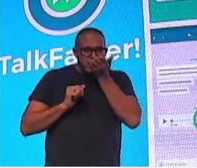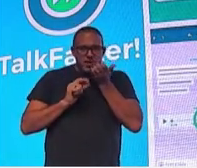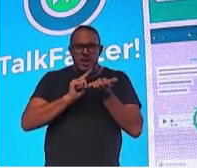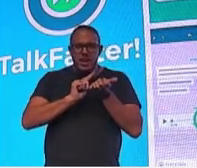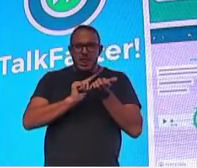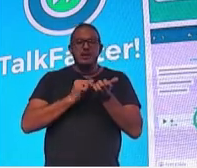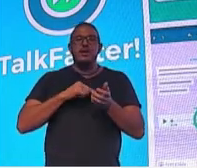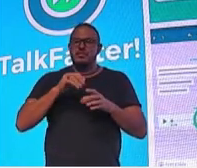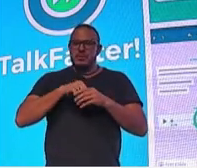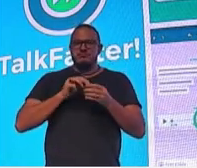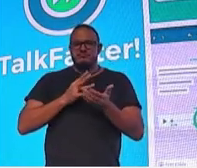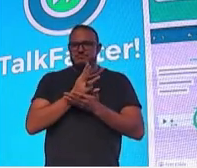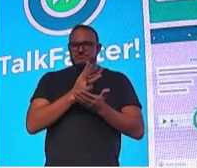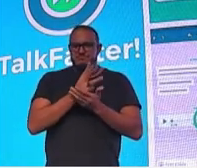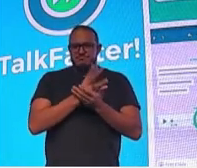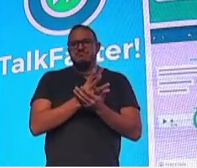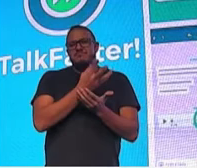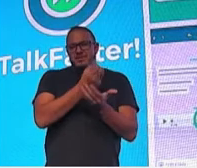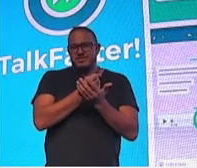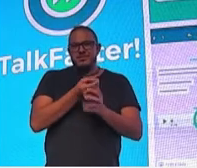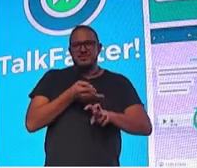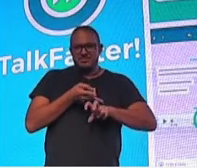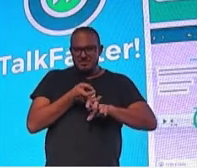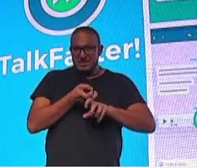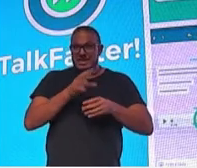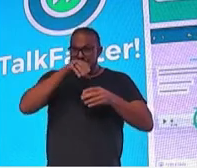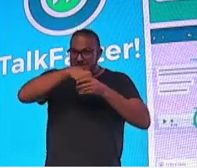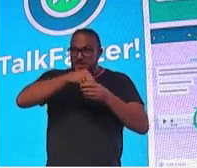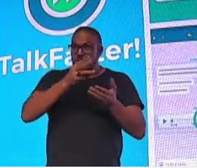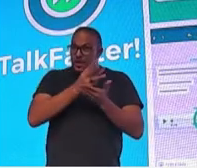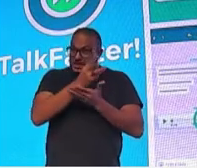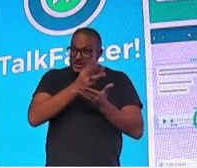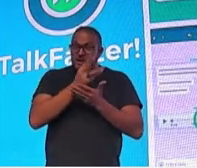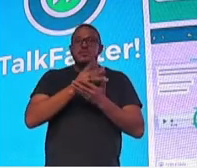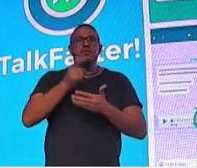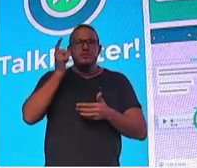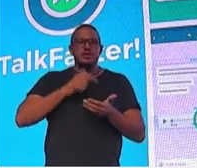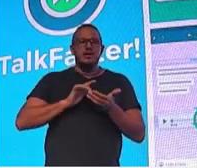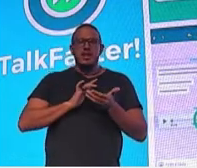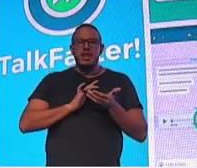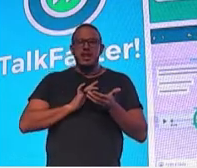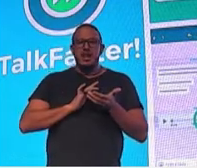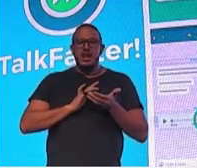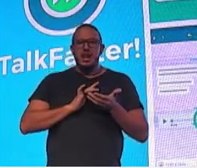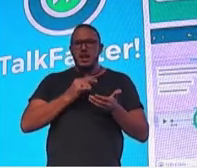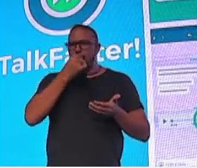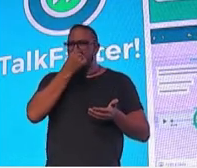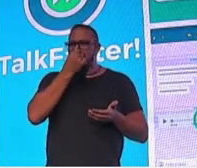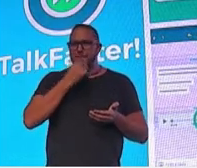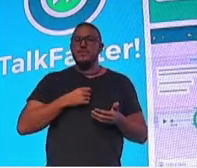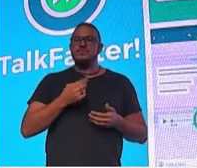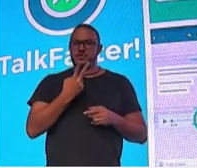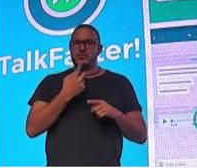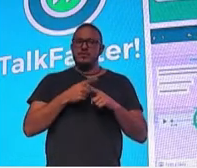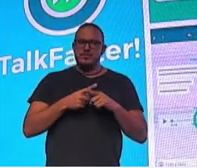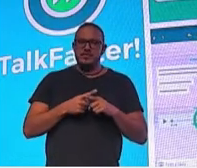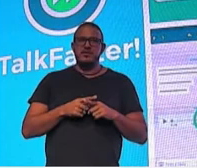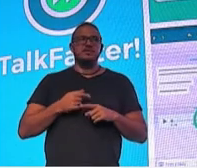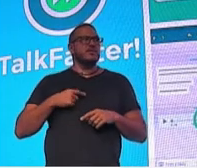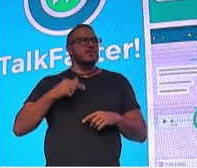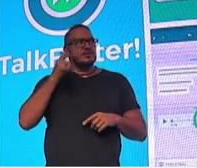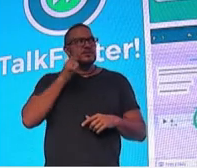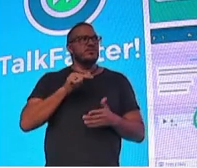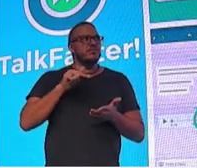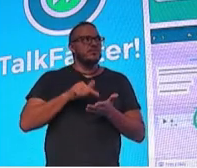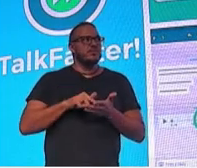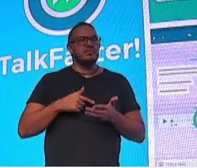você instala o aplicativo no celular. Dentro do WhatsApp, você consegue acelerar o áudio que você recebe em até 2 vezes. E ele tem um botãozinho